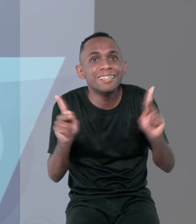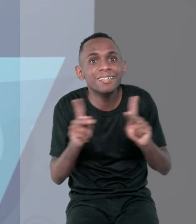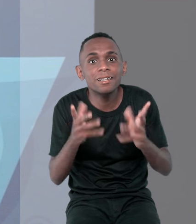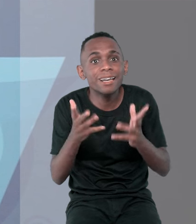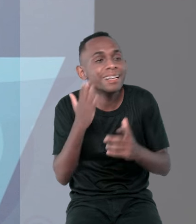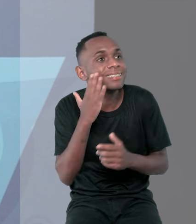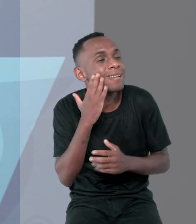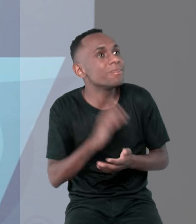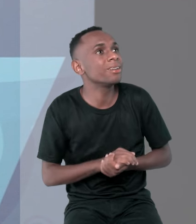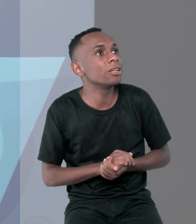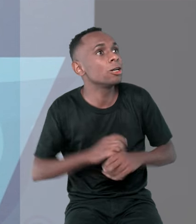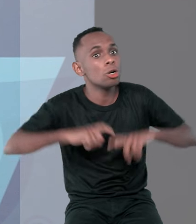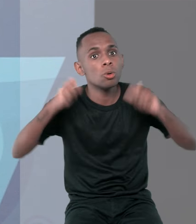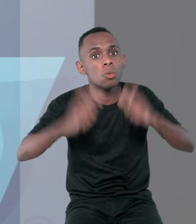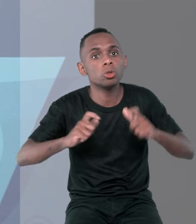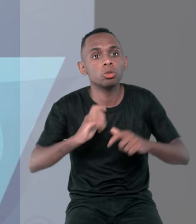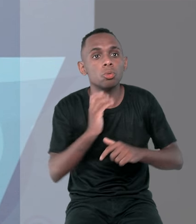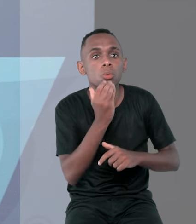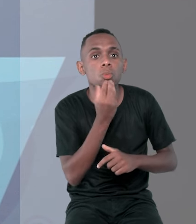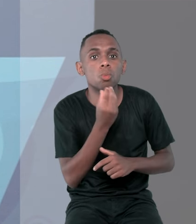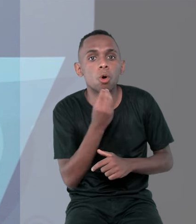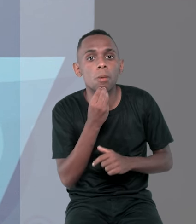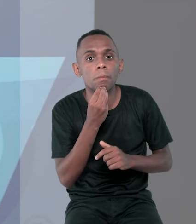queriam saber onde estava o cara que você